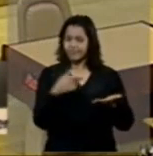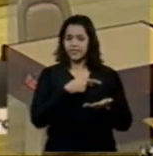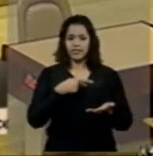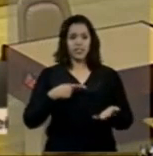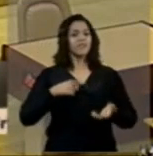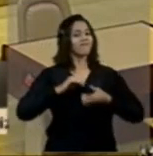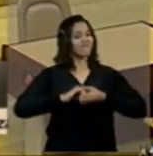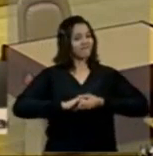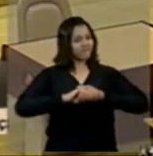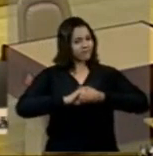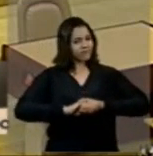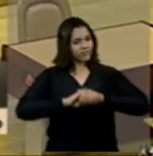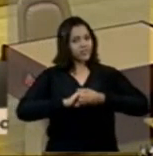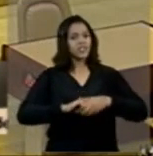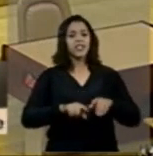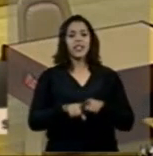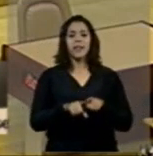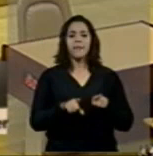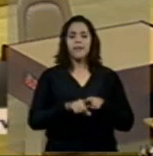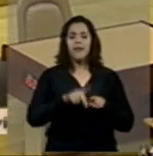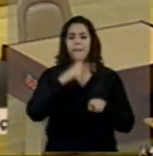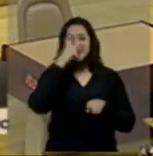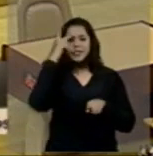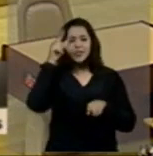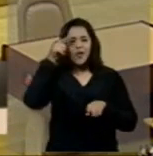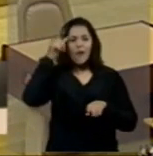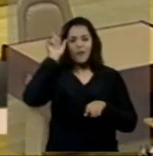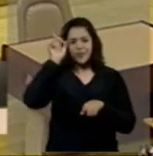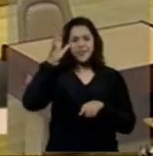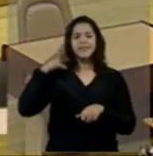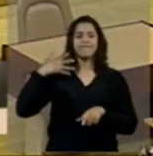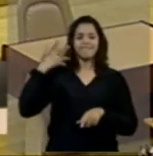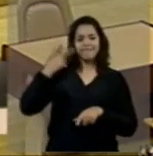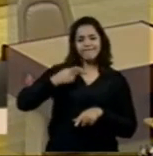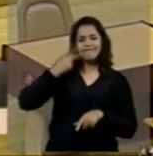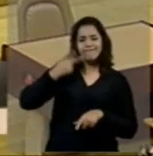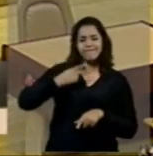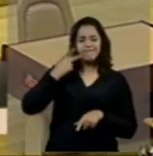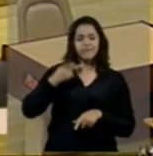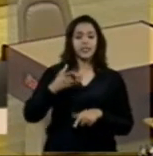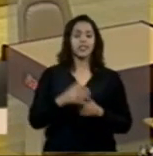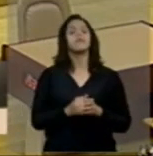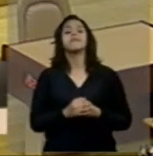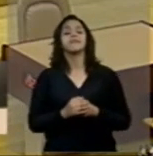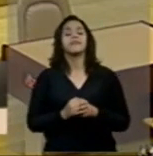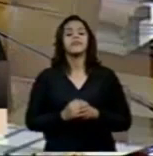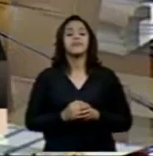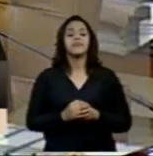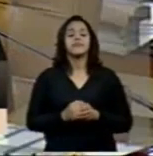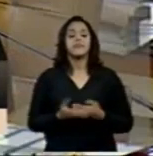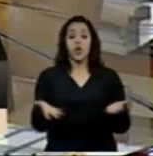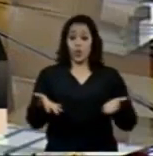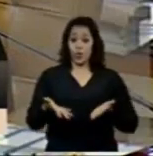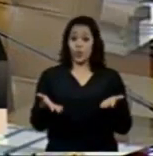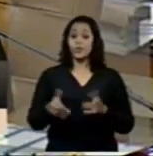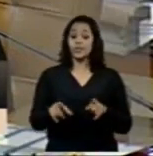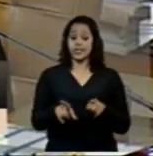saúdo especialmente os que fizeram uso da palavra ontem e